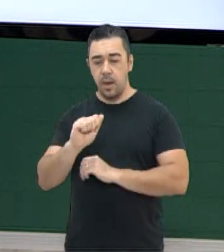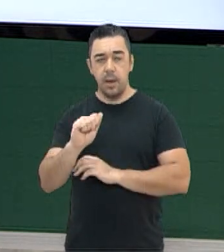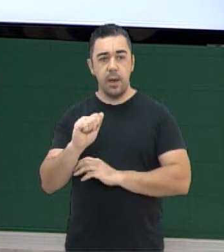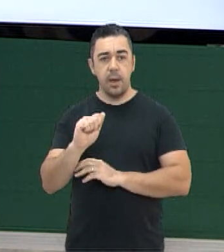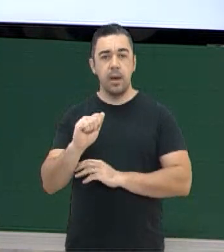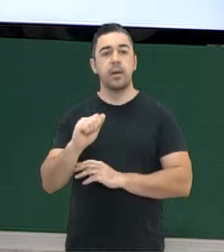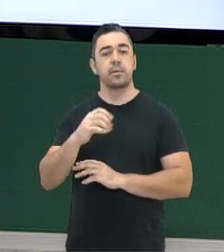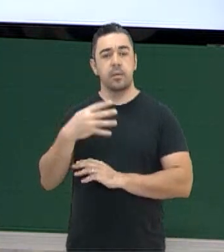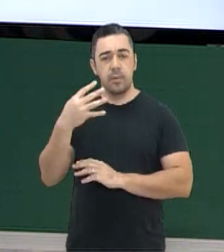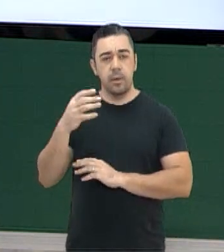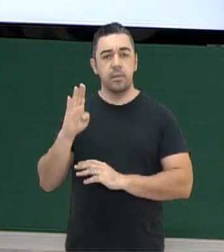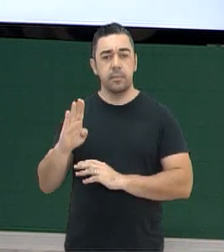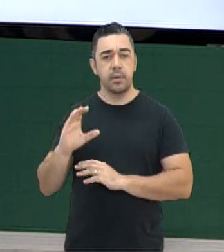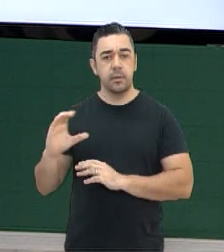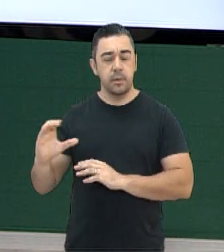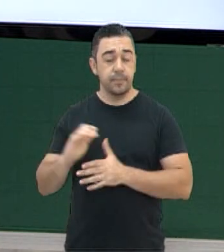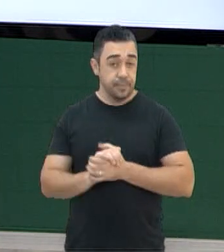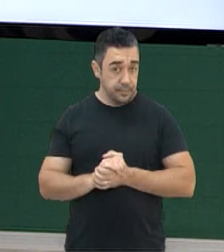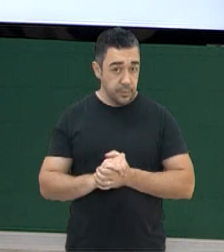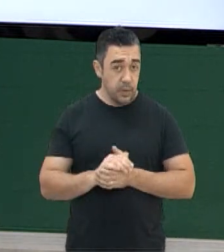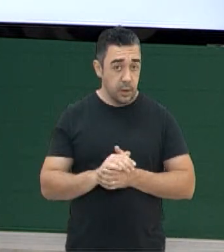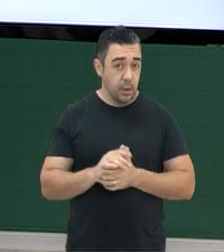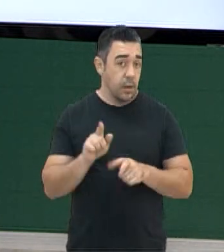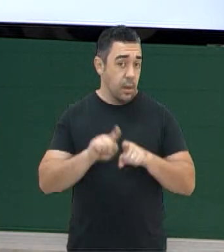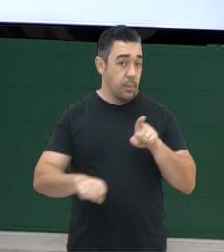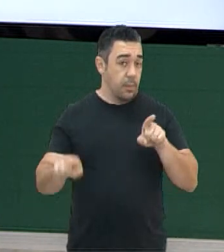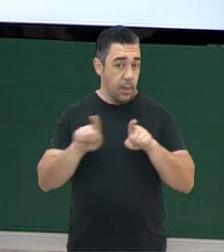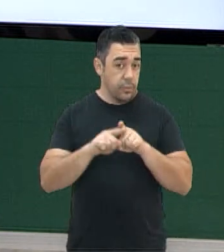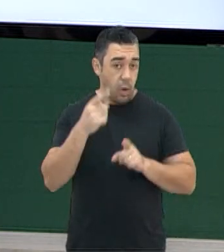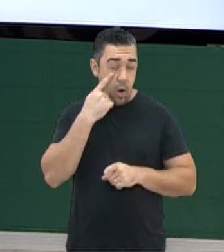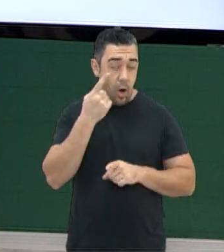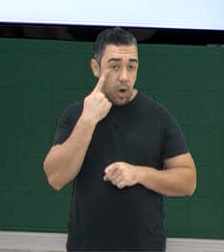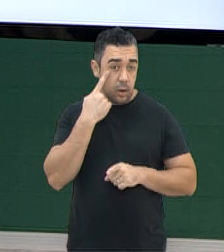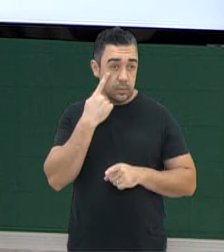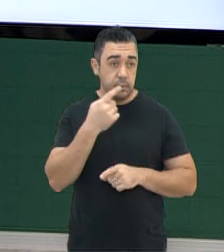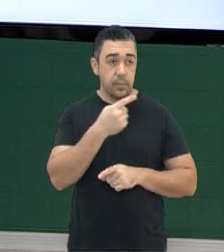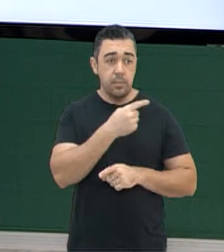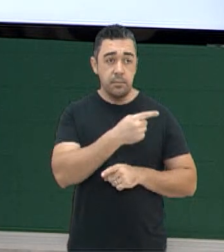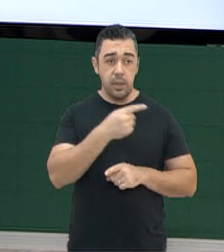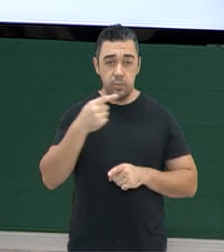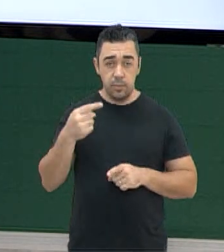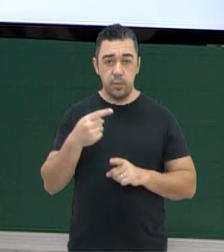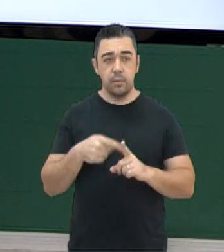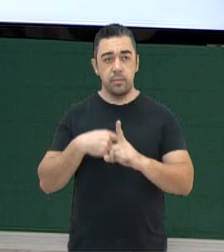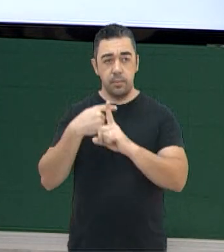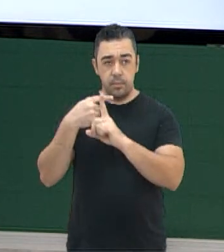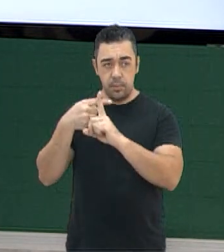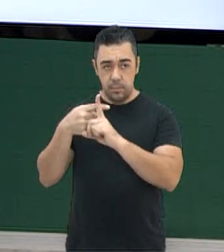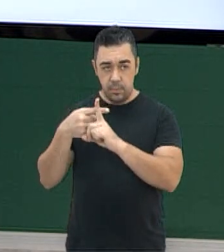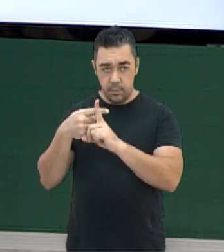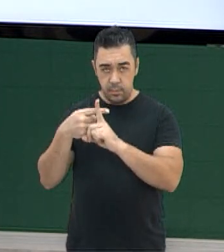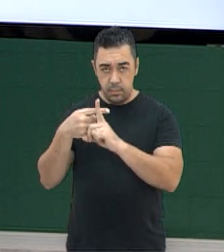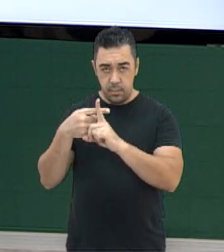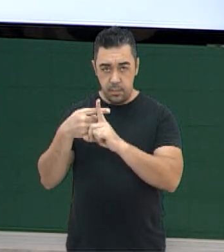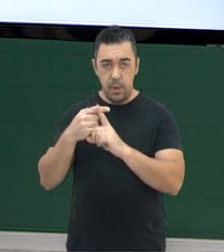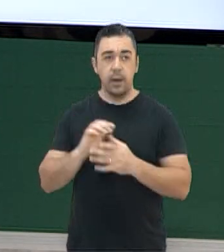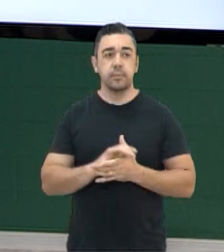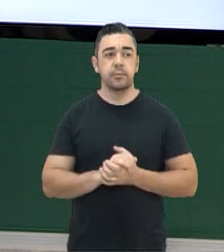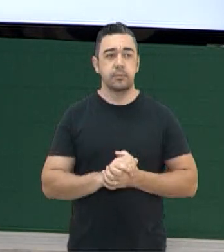C, ao quadrado. O que eu faço? Repete a letra, vamos por partes. Menos com menos, mais. Sinal